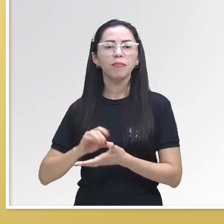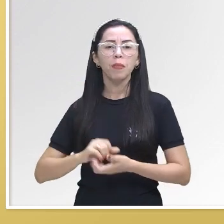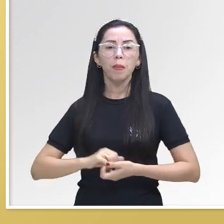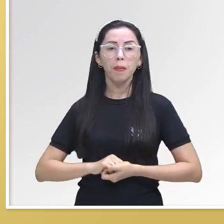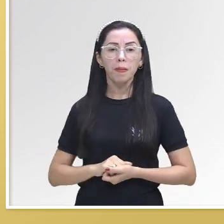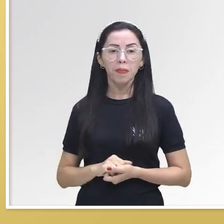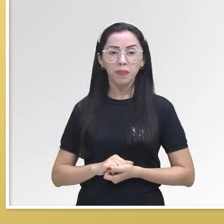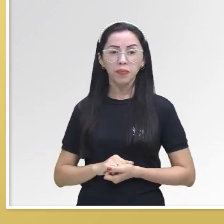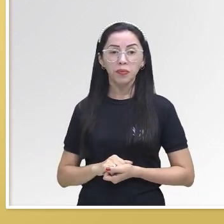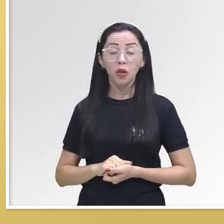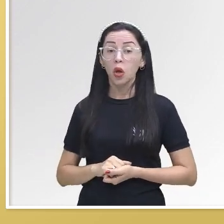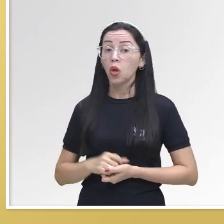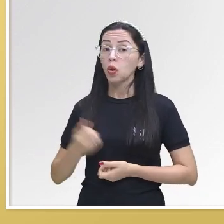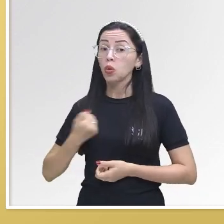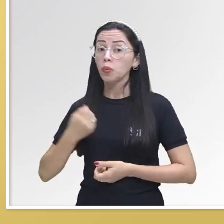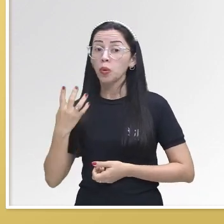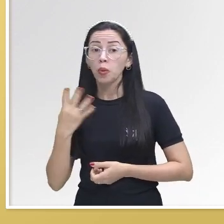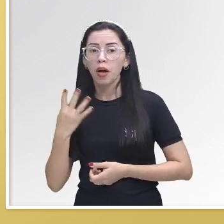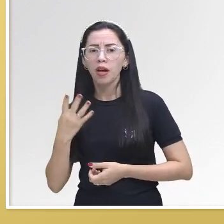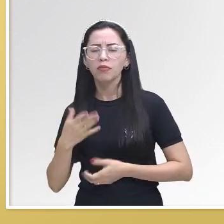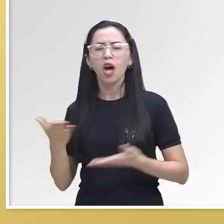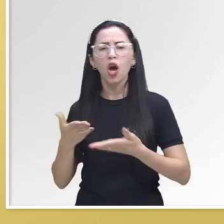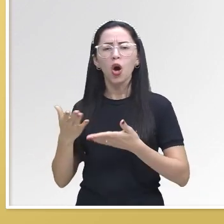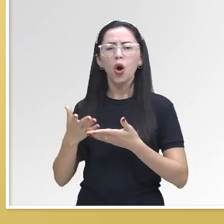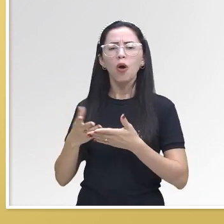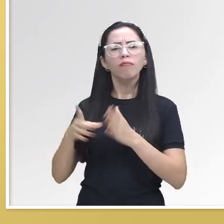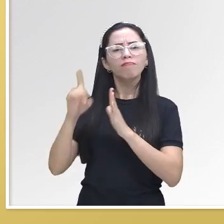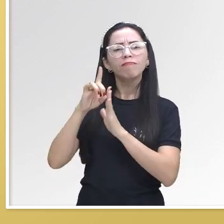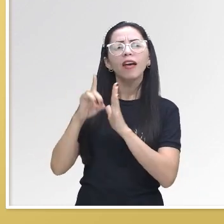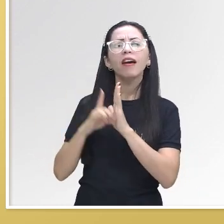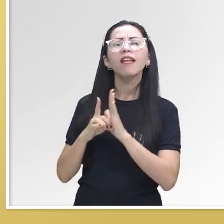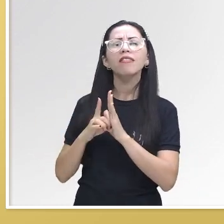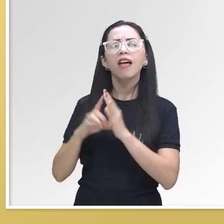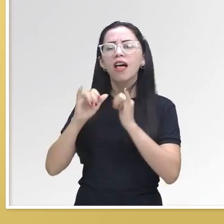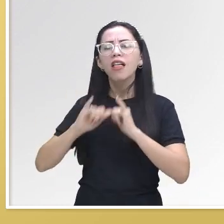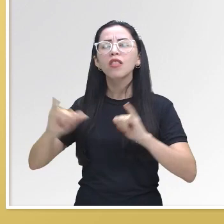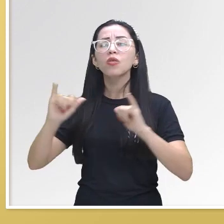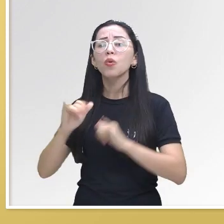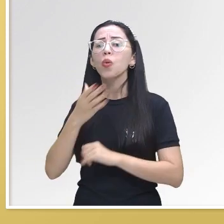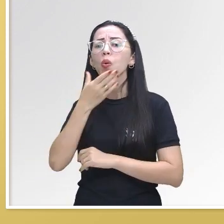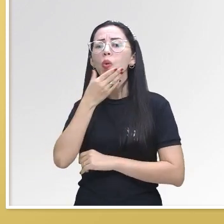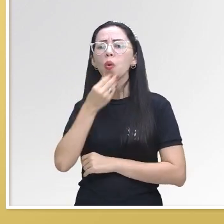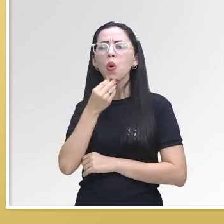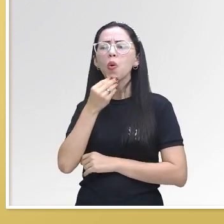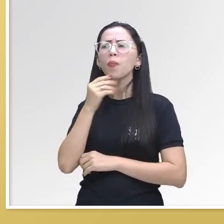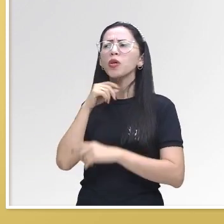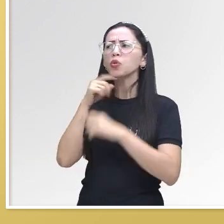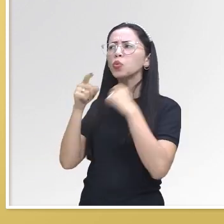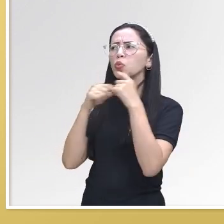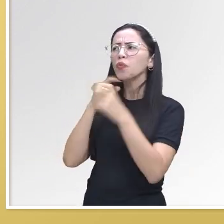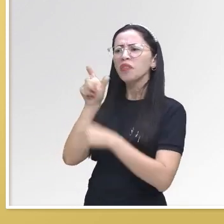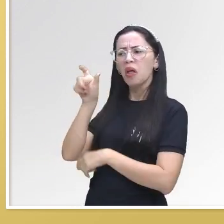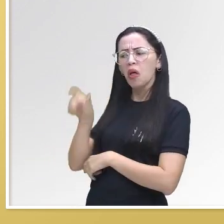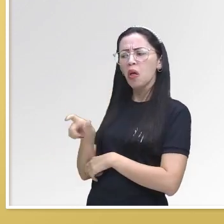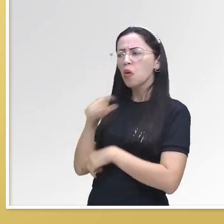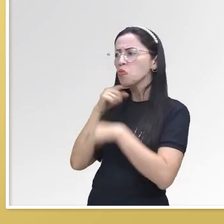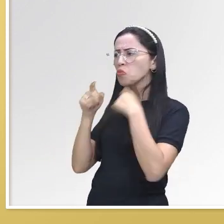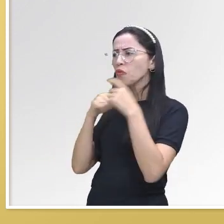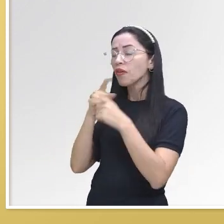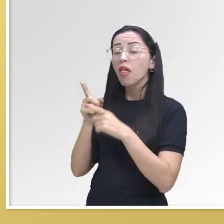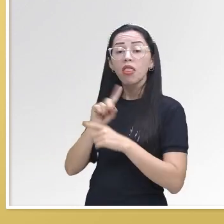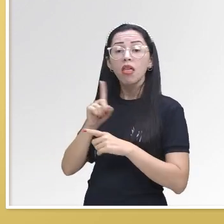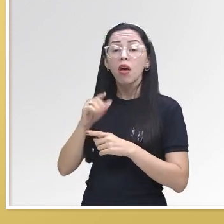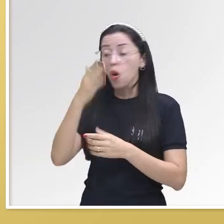Artigo 4. Fica decretado que o homem não precisará nunca mais duvidar do homem, que o homem confiará